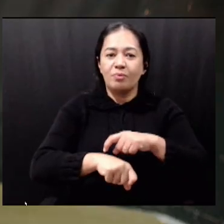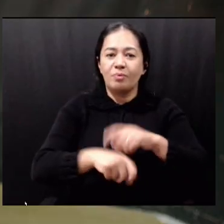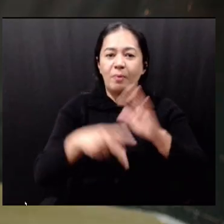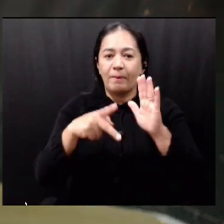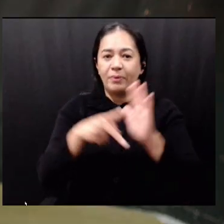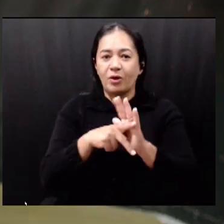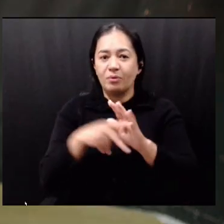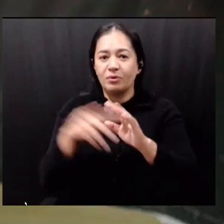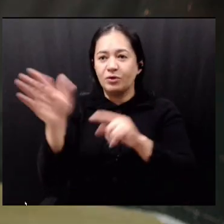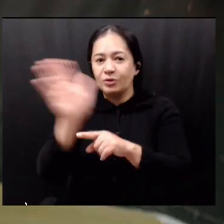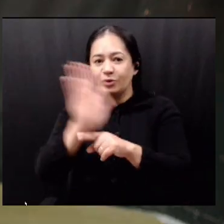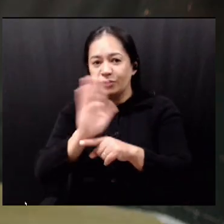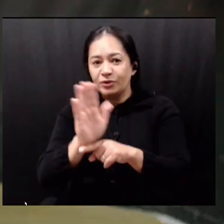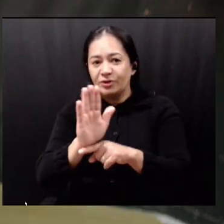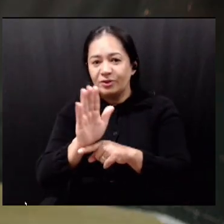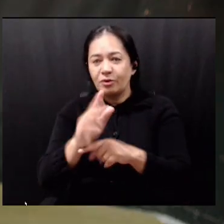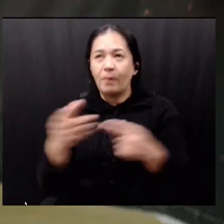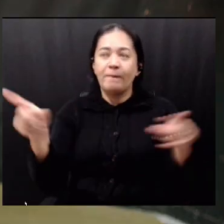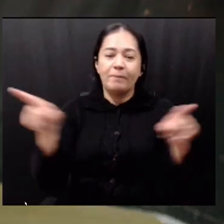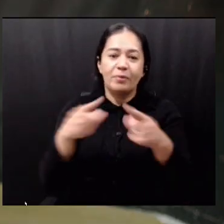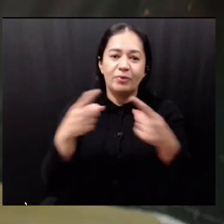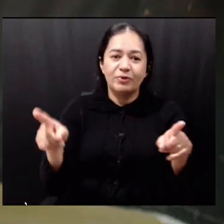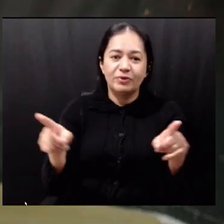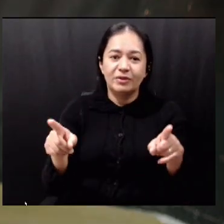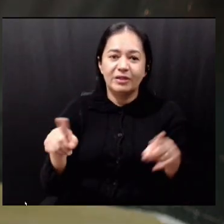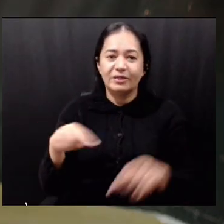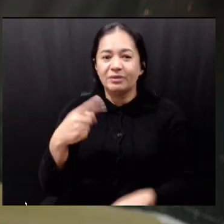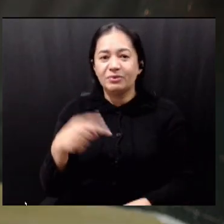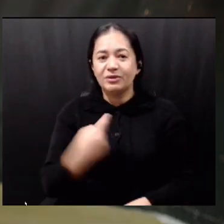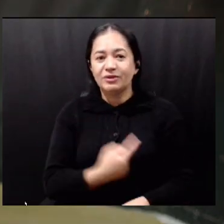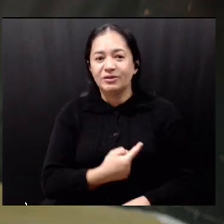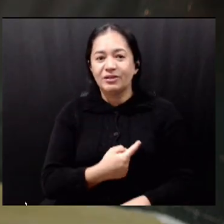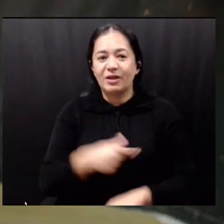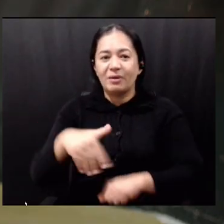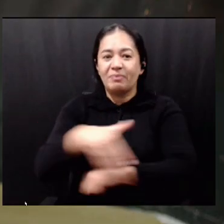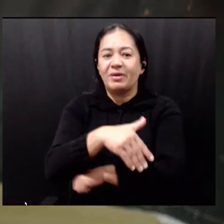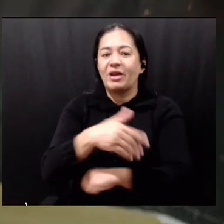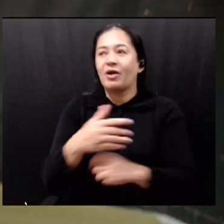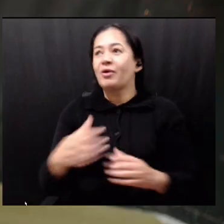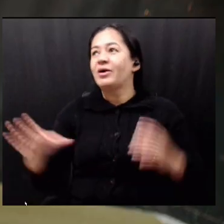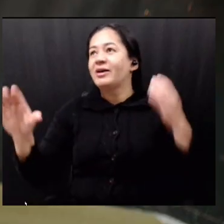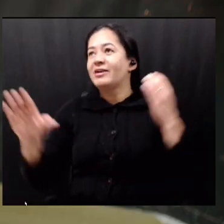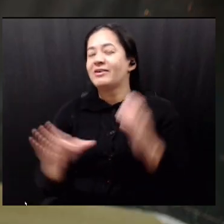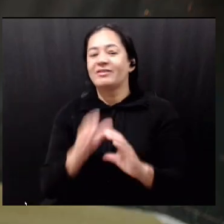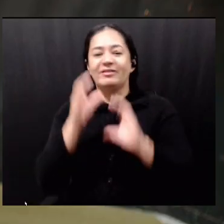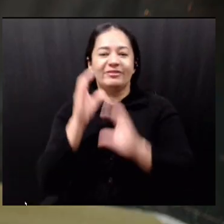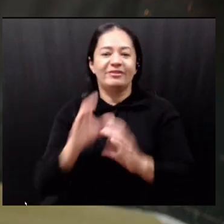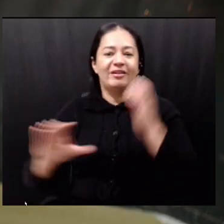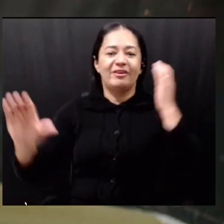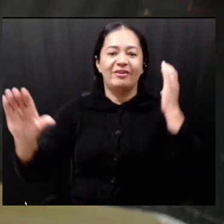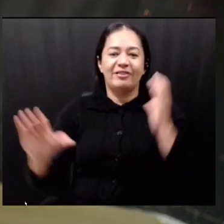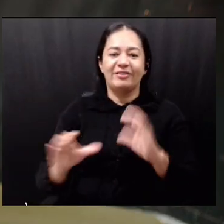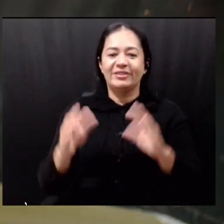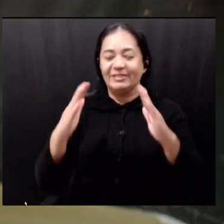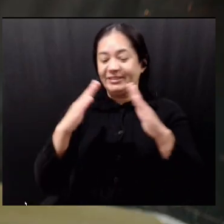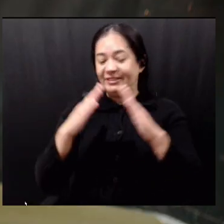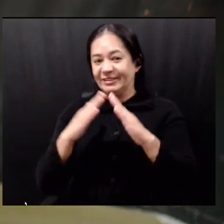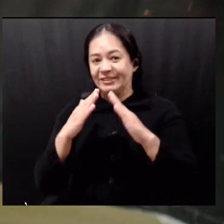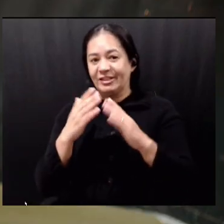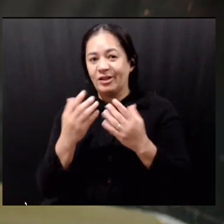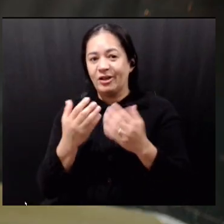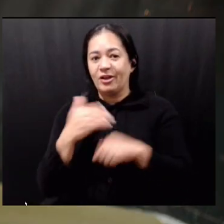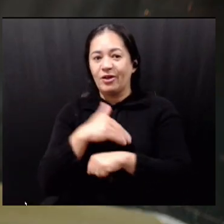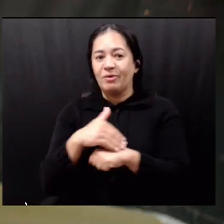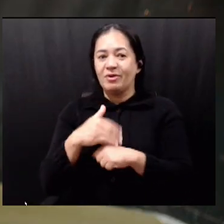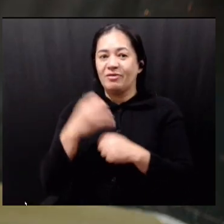igual músicas. E aí depois a gente ia pra rua, a gente cantava, tá em casa, começa a falar uma parte do filme,